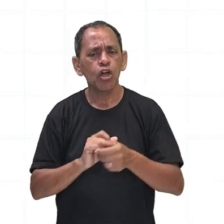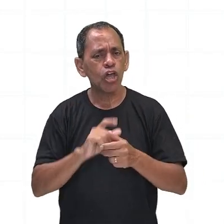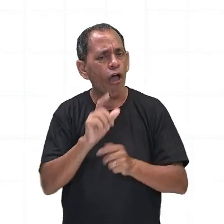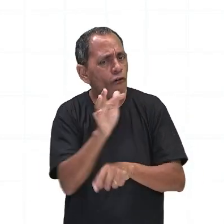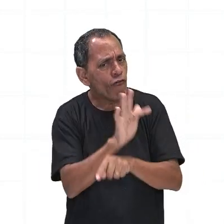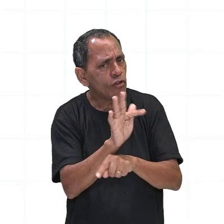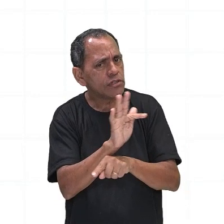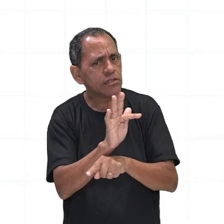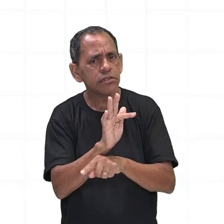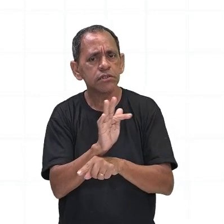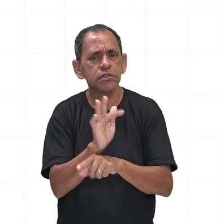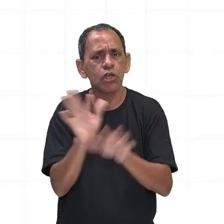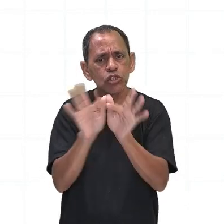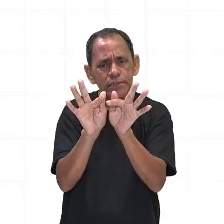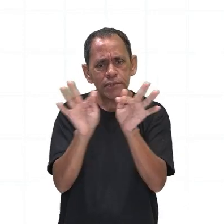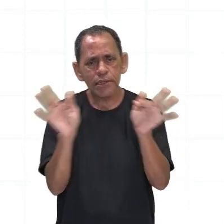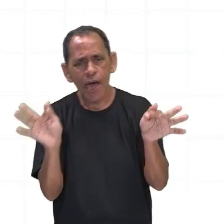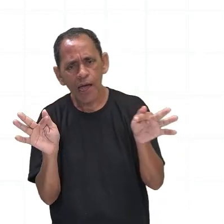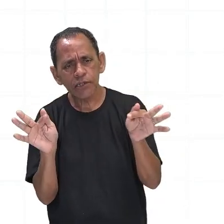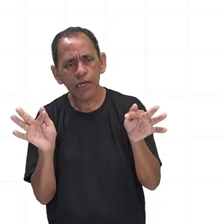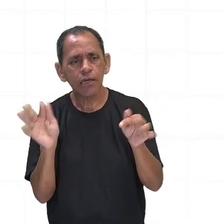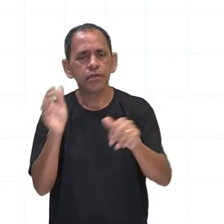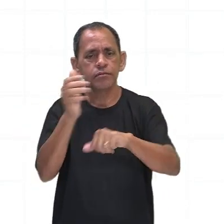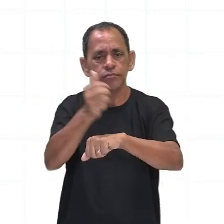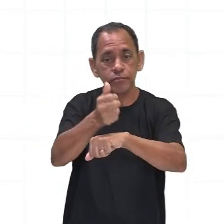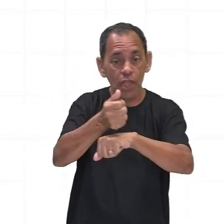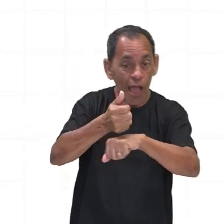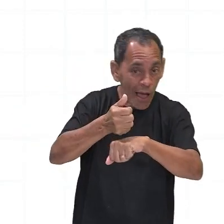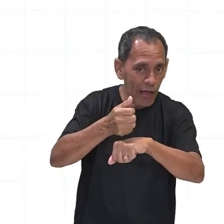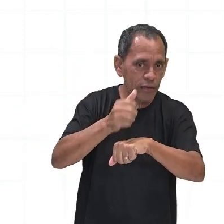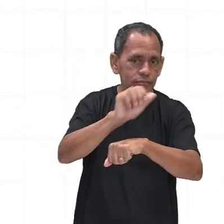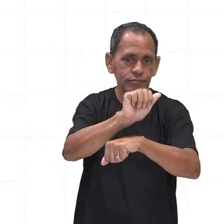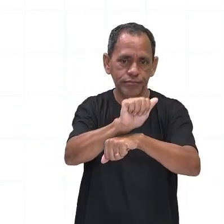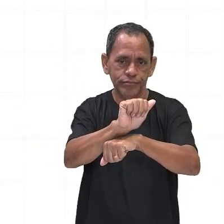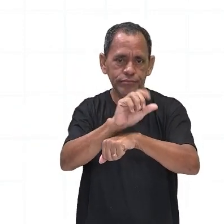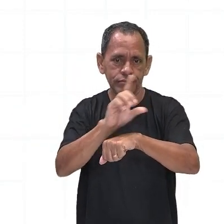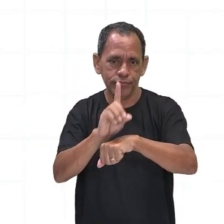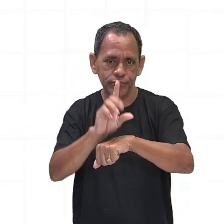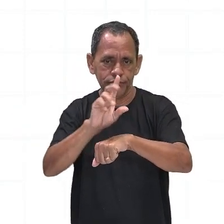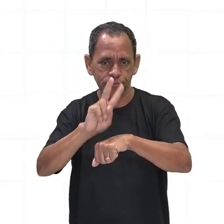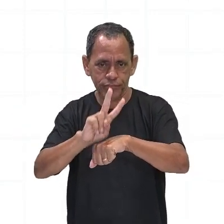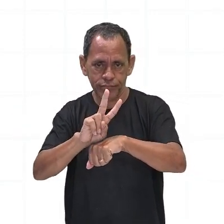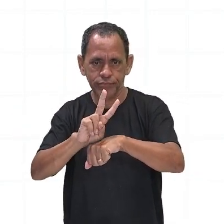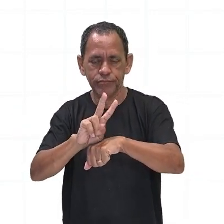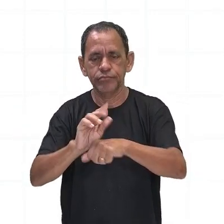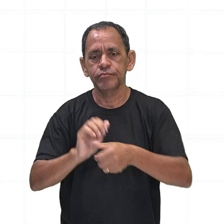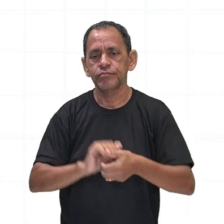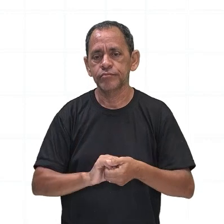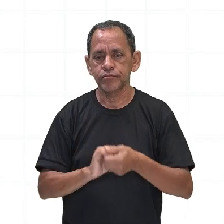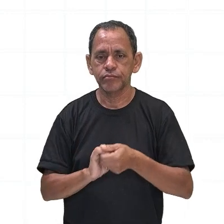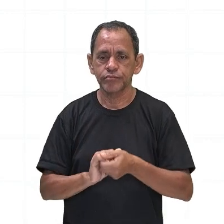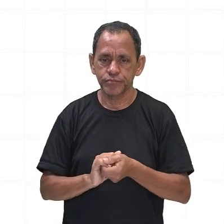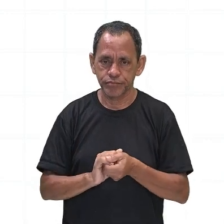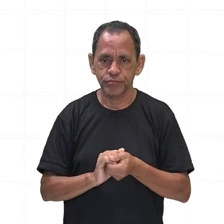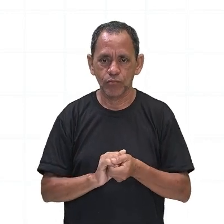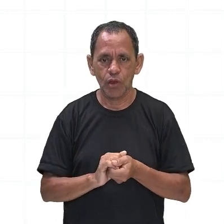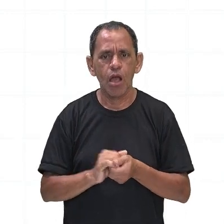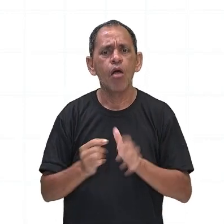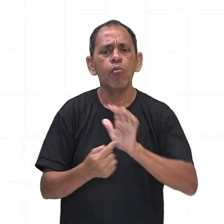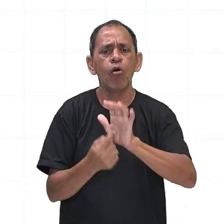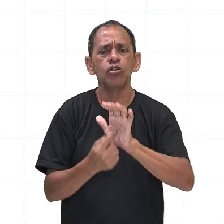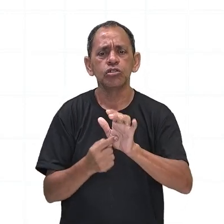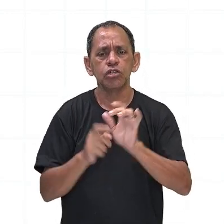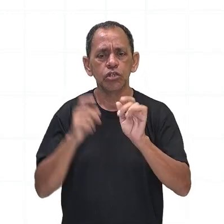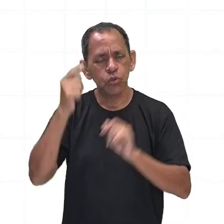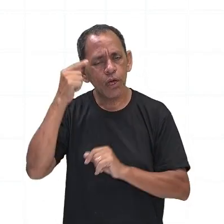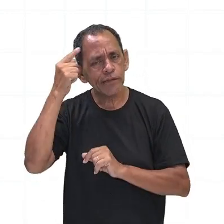adverbial, certo? Se formos classificar de negação. Ok, gente? Exprimindo essa